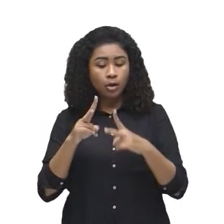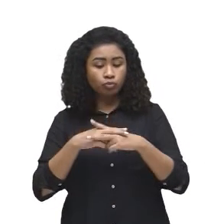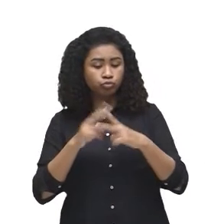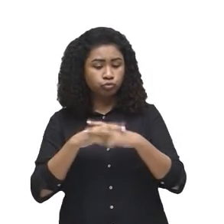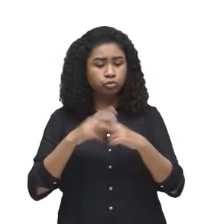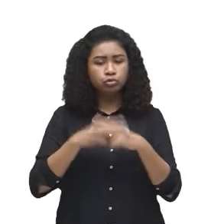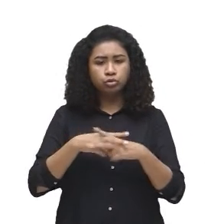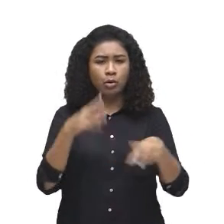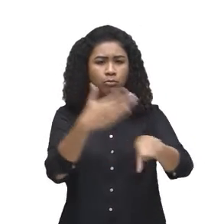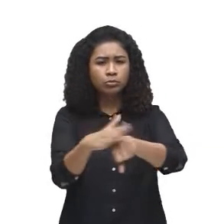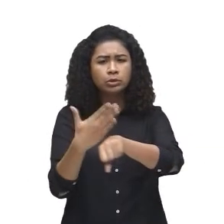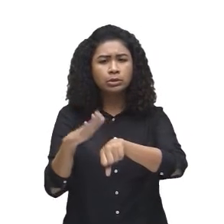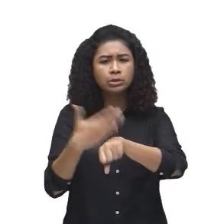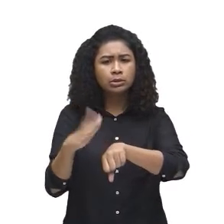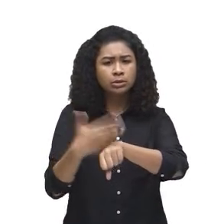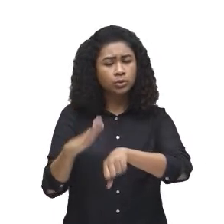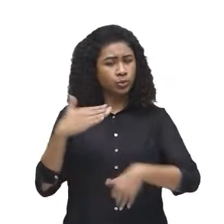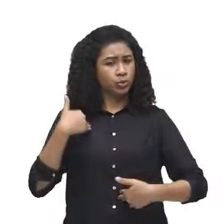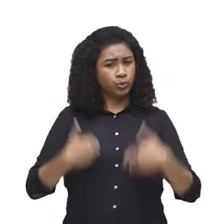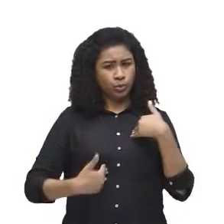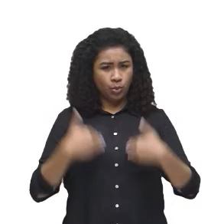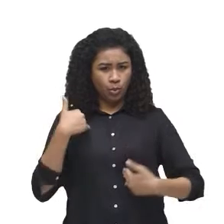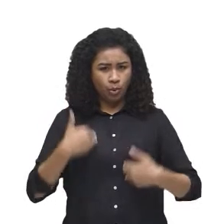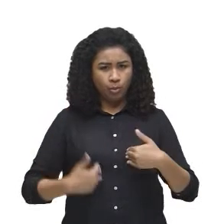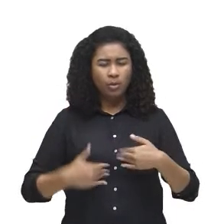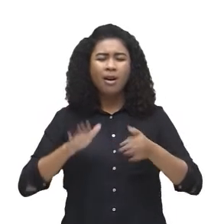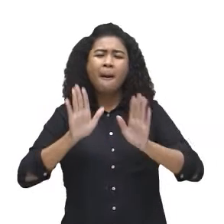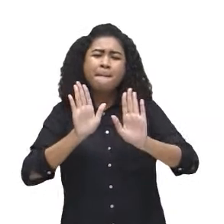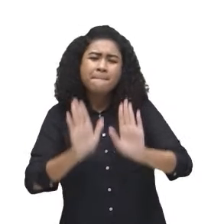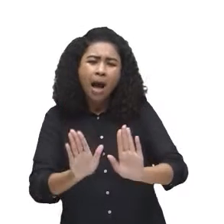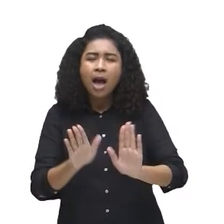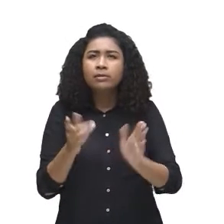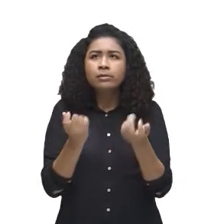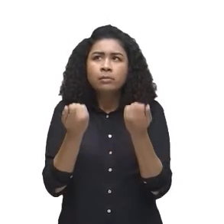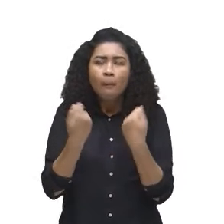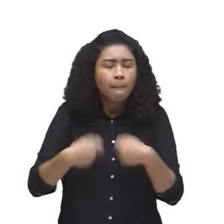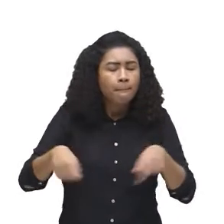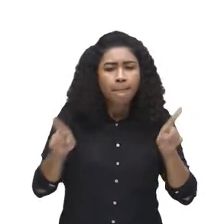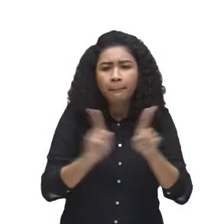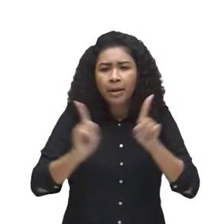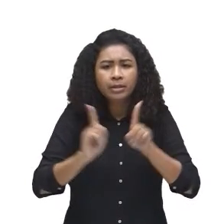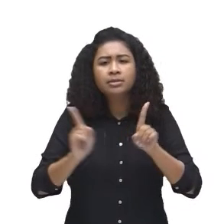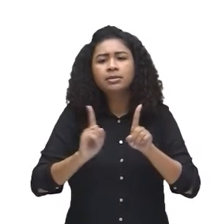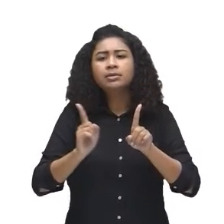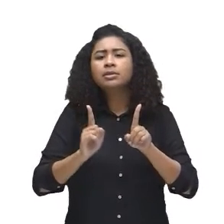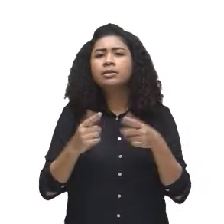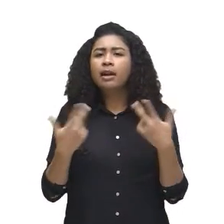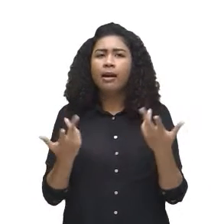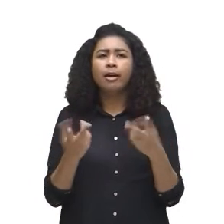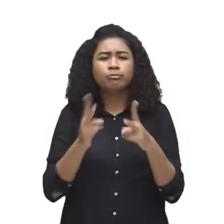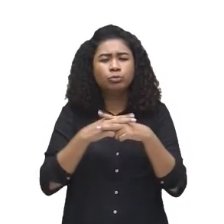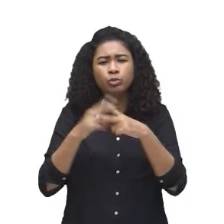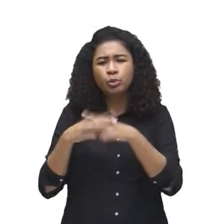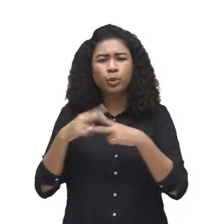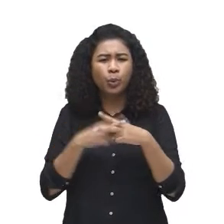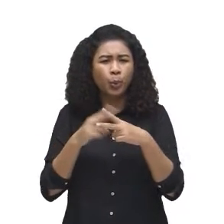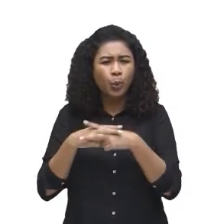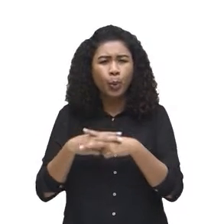Isso significa que não precisa necessariamente ser as lutas convencionais, as